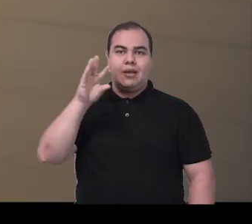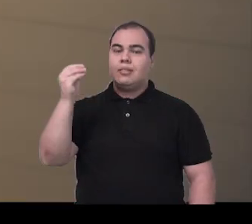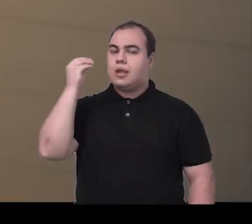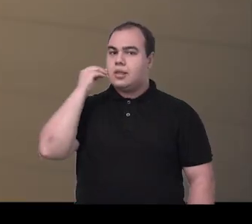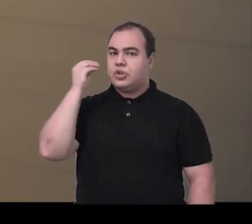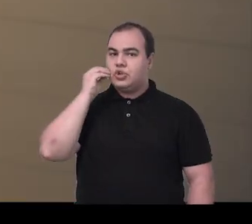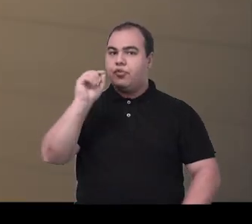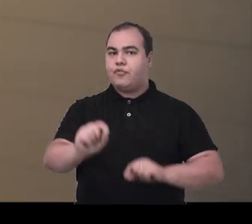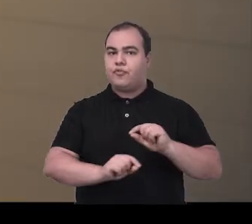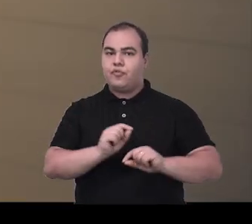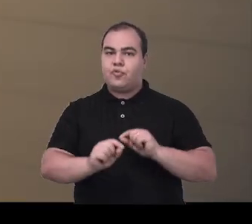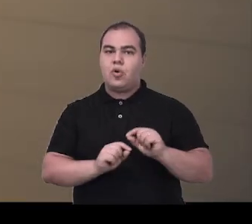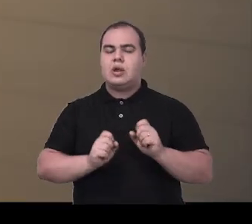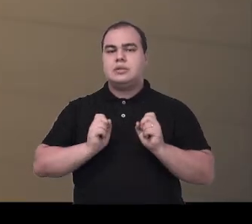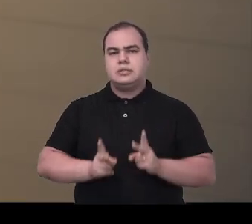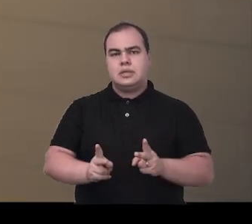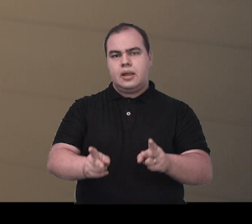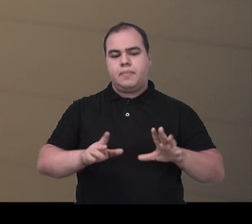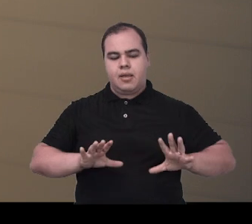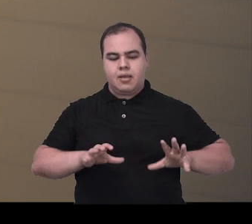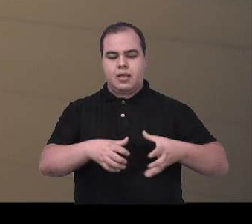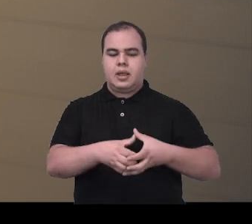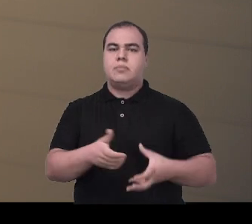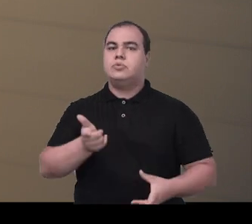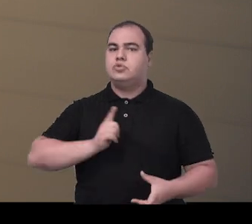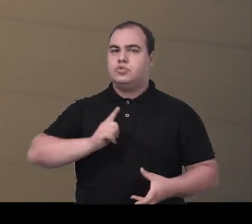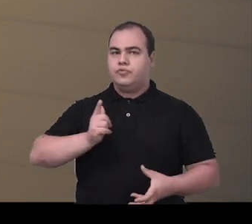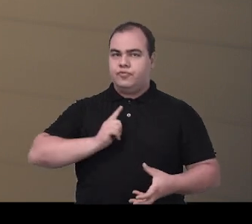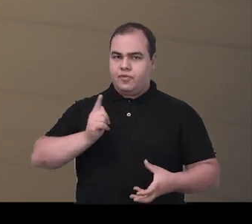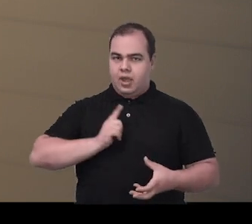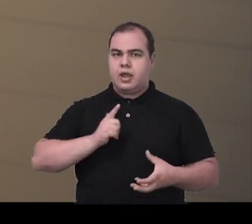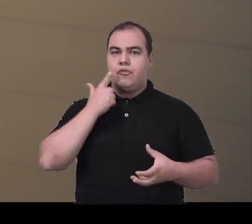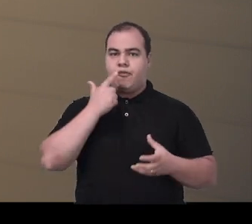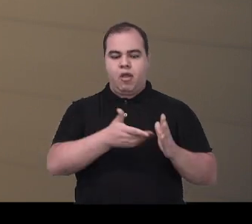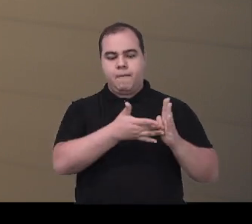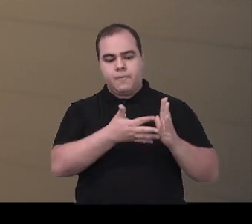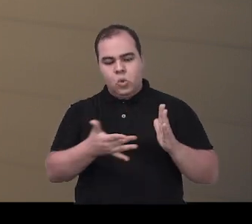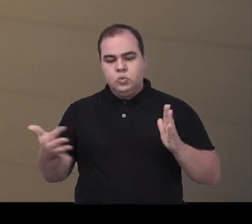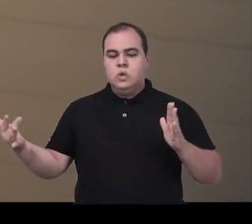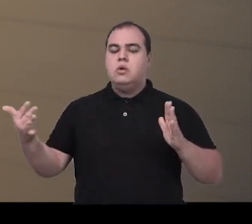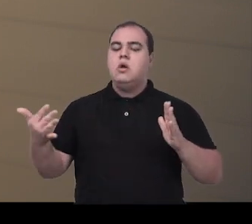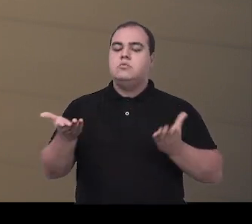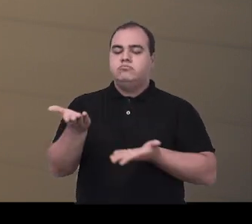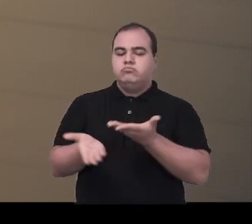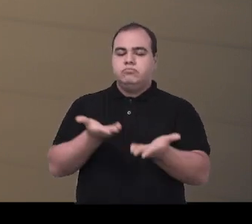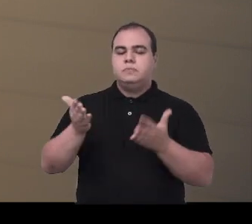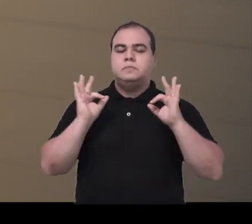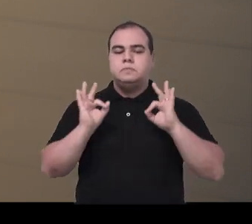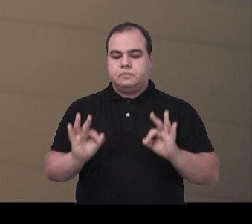A tentativa foi de compor sempre equipes que tivessem implicadas realmente com o processo